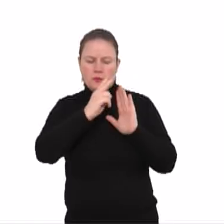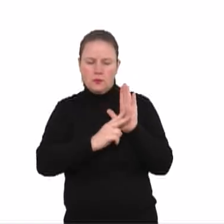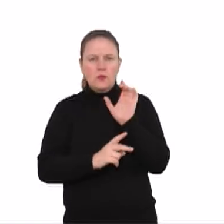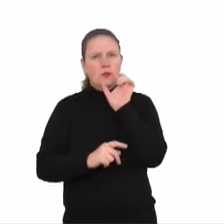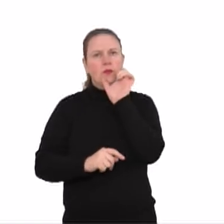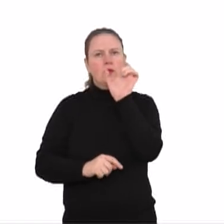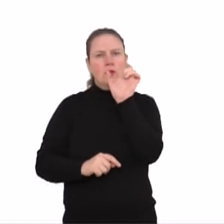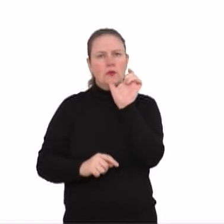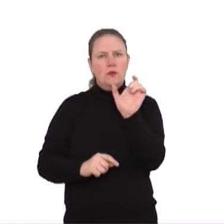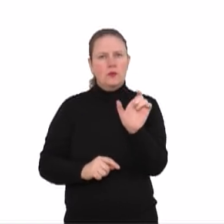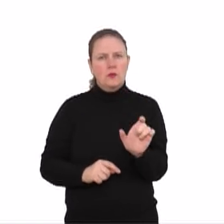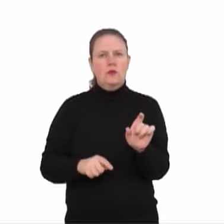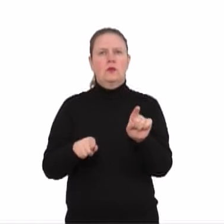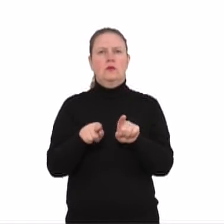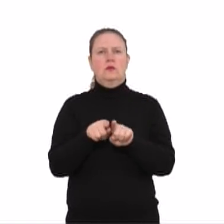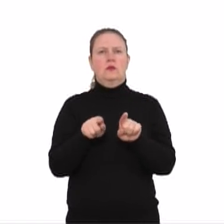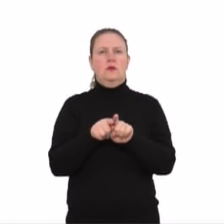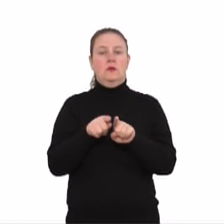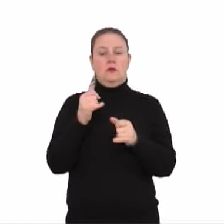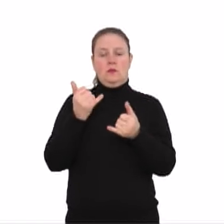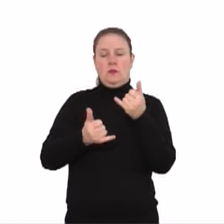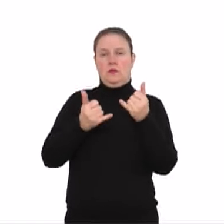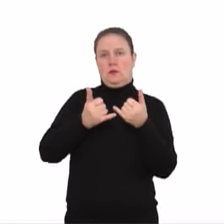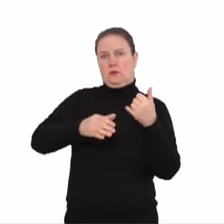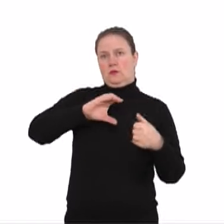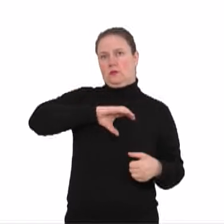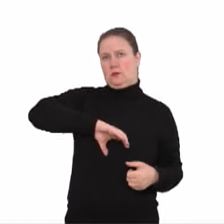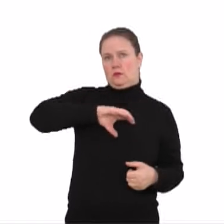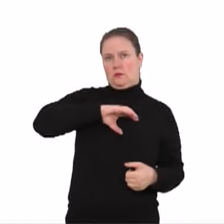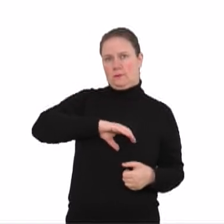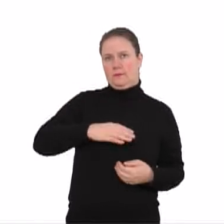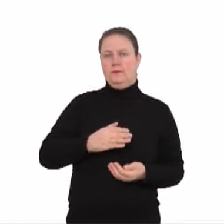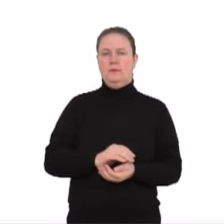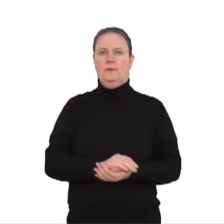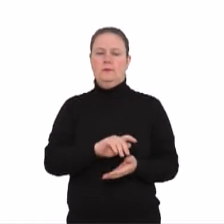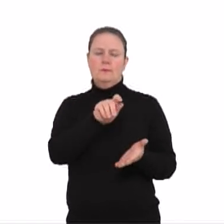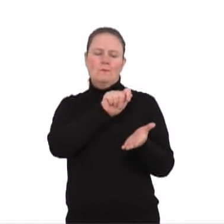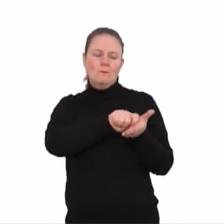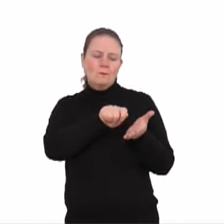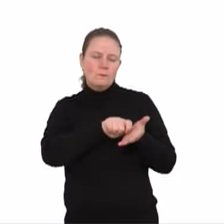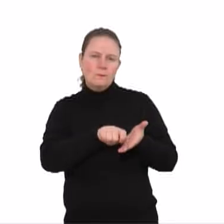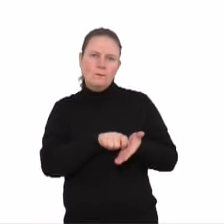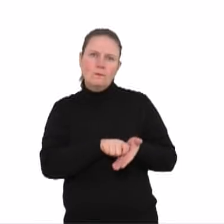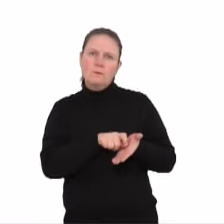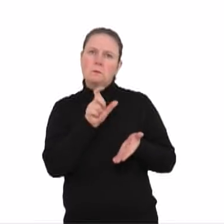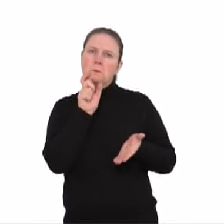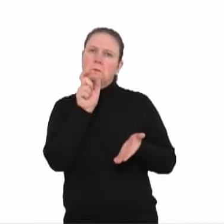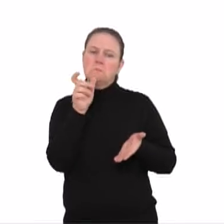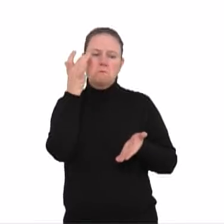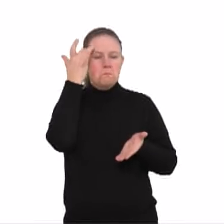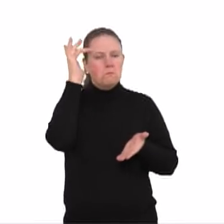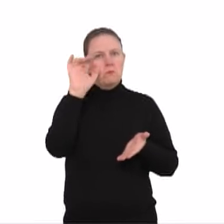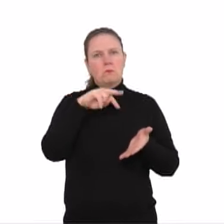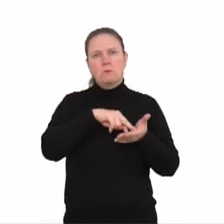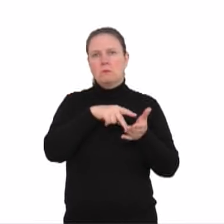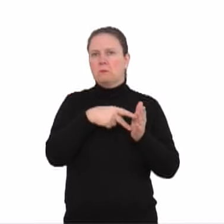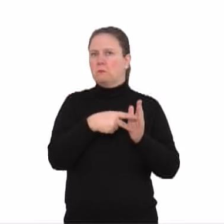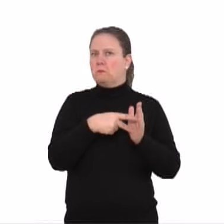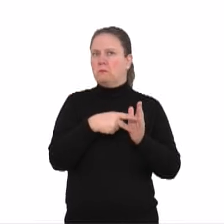palavras cognatas. O que você consegue entender? Anota a palavra que você não tem a menor ideia do que